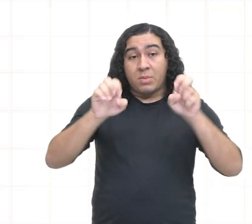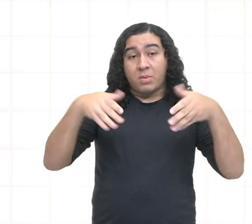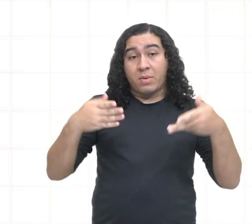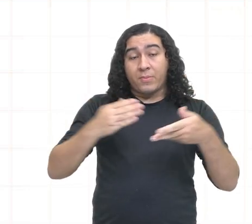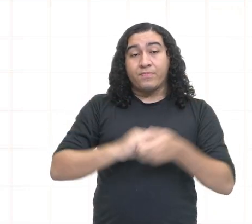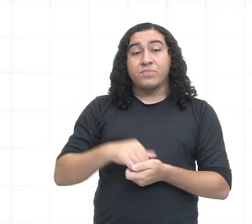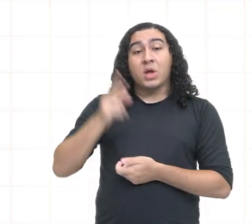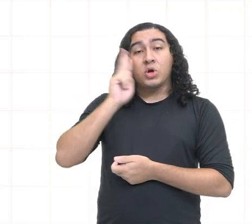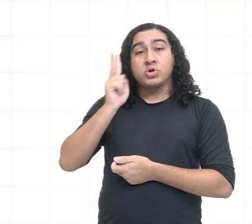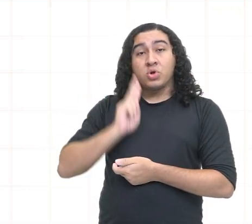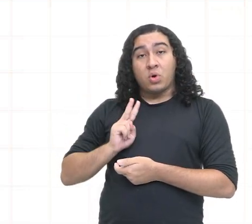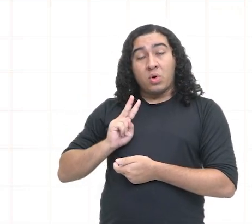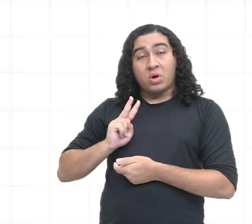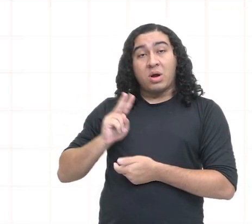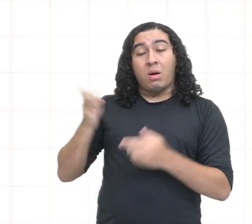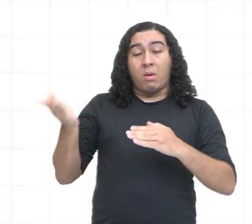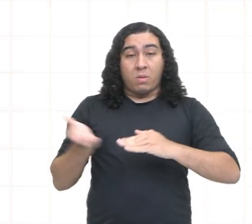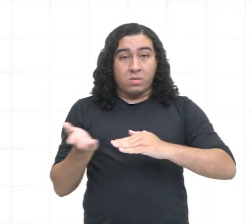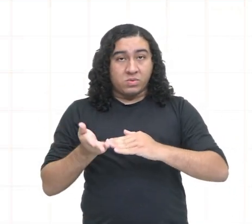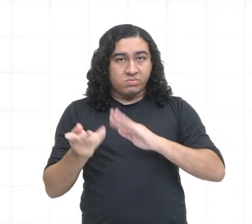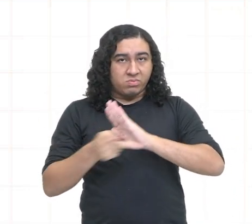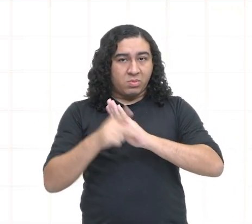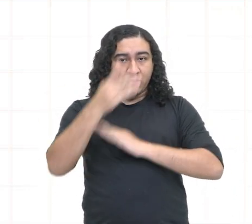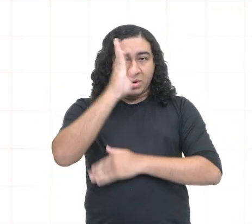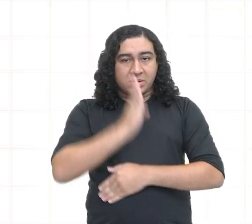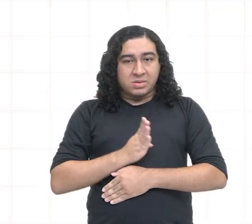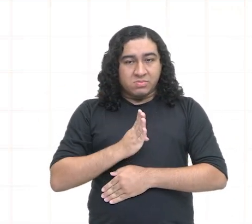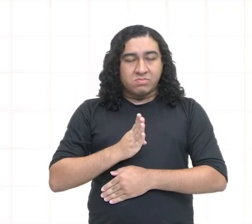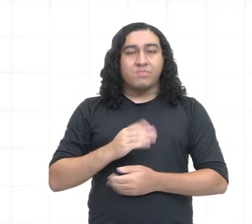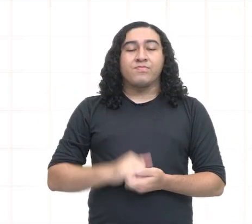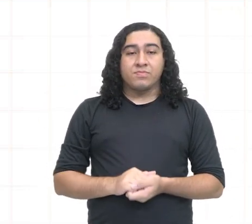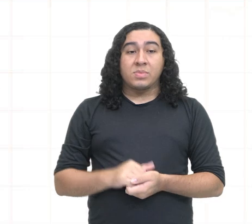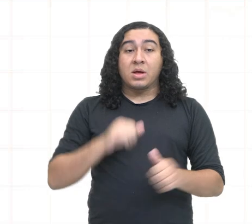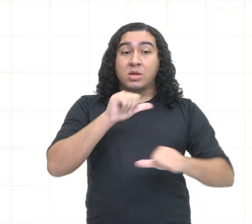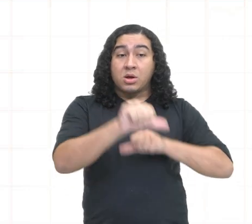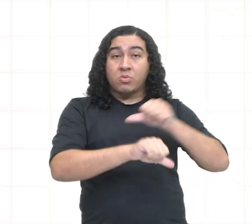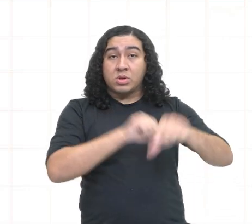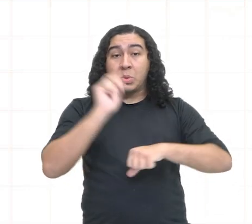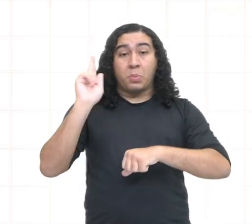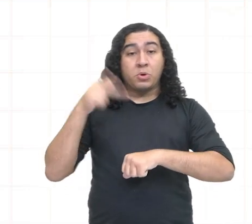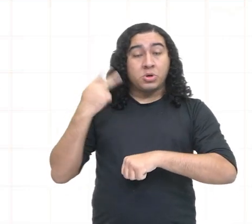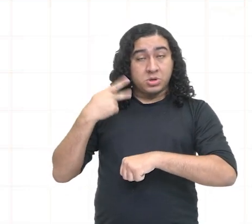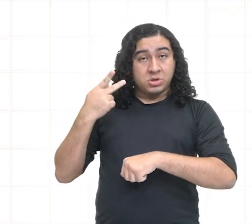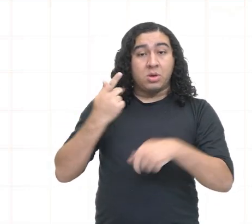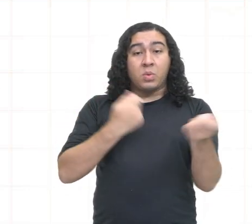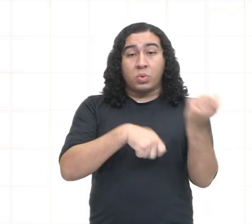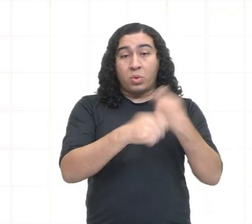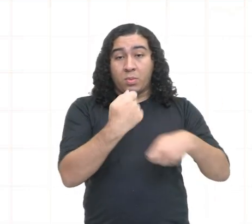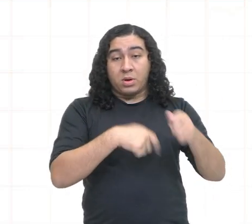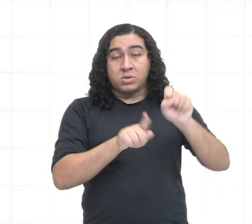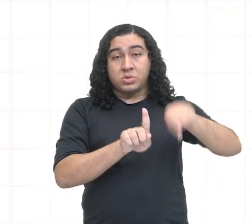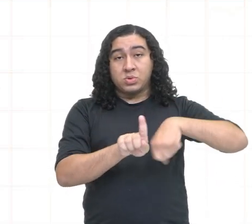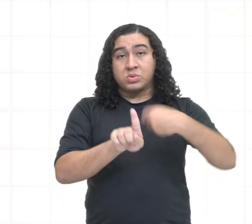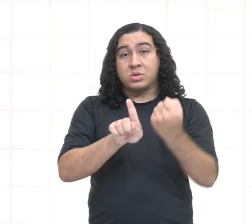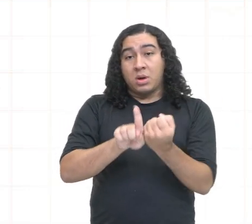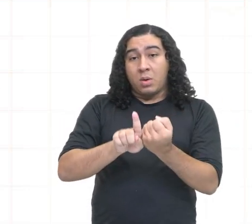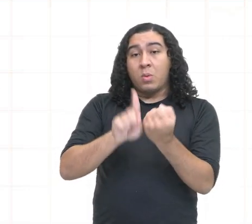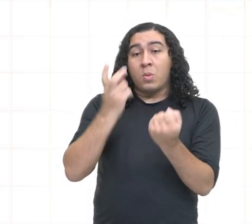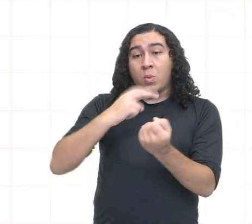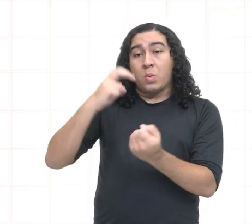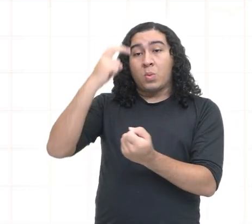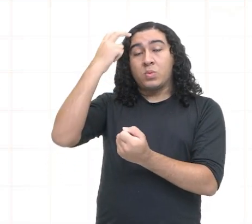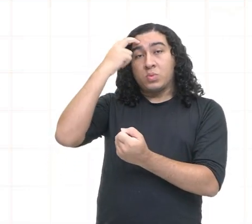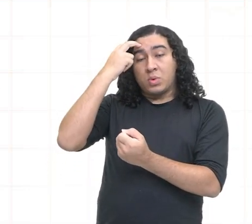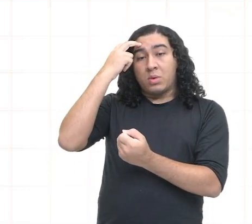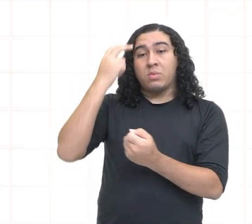Conhecimento. A história recente do Brasil. Transformações políticas, econômicas,